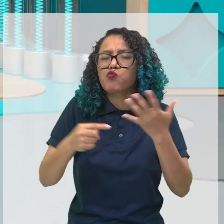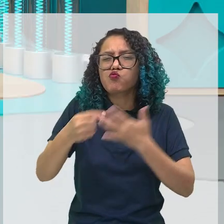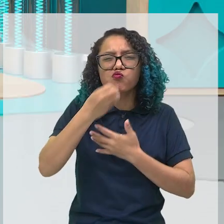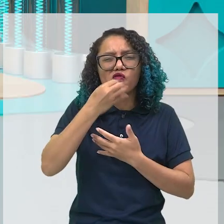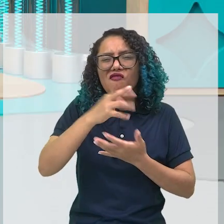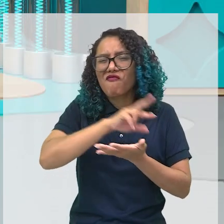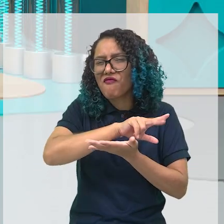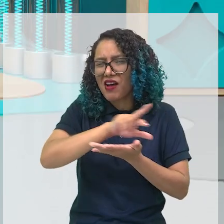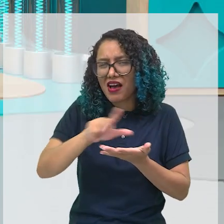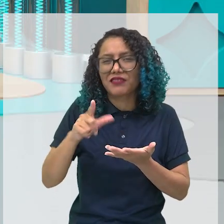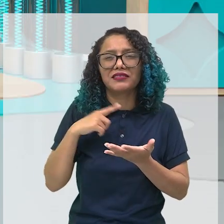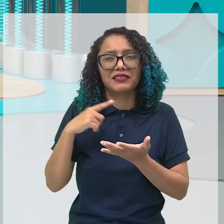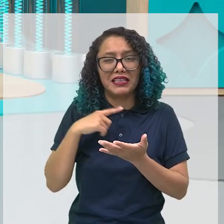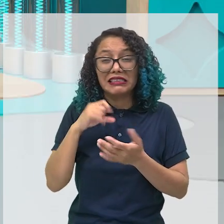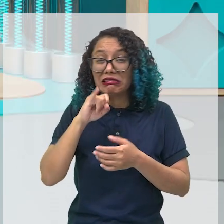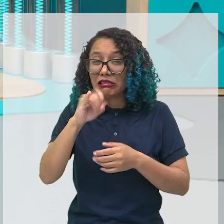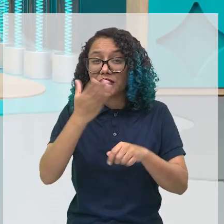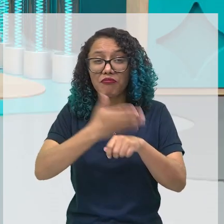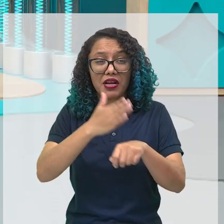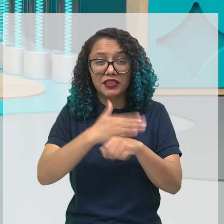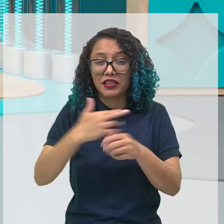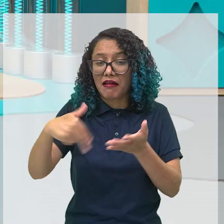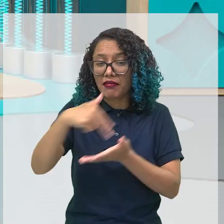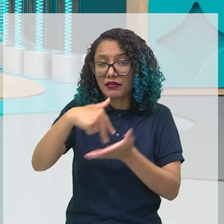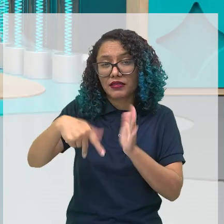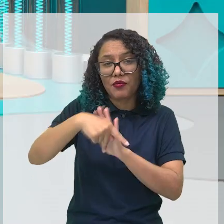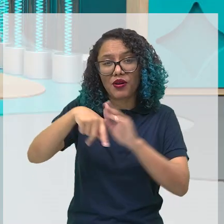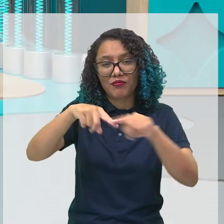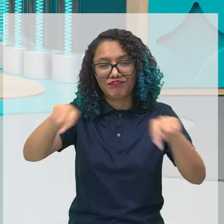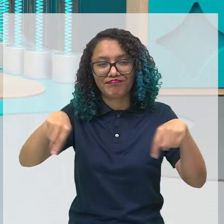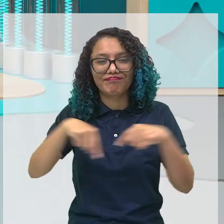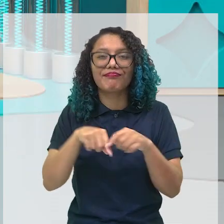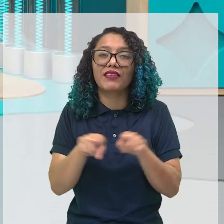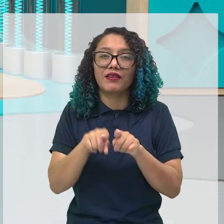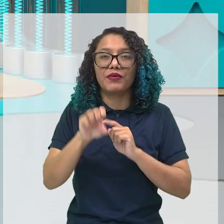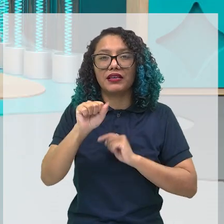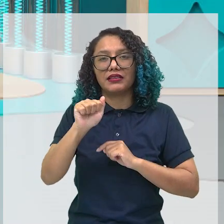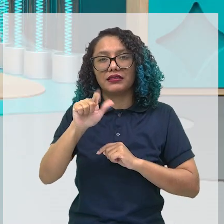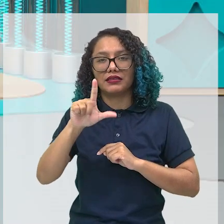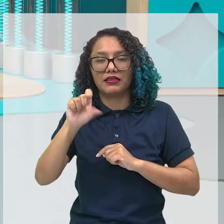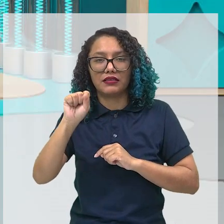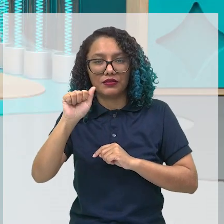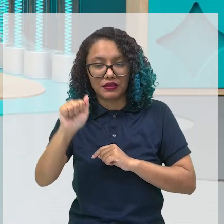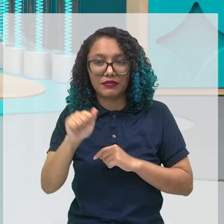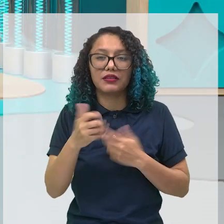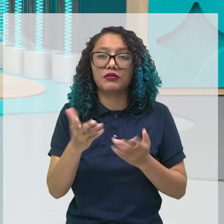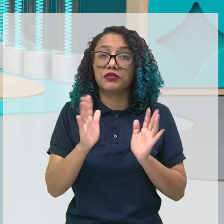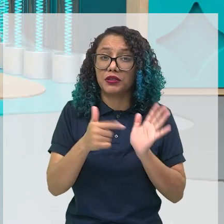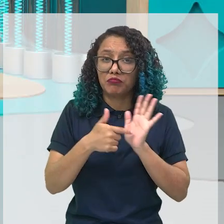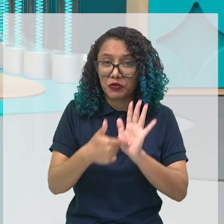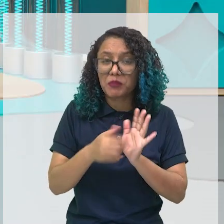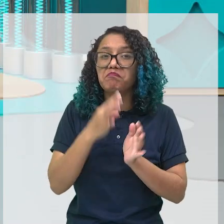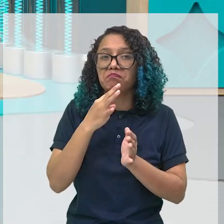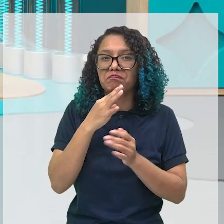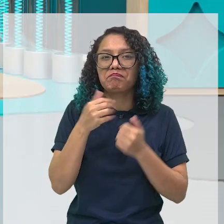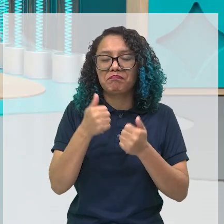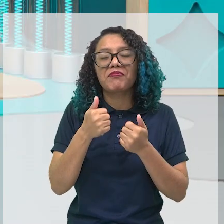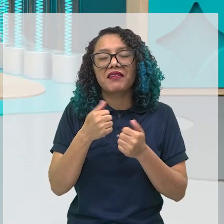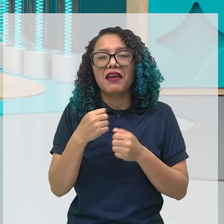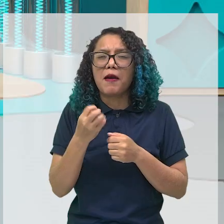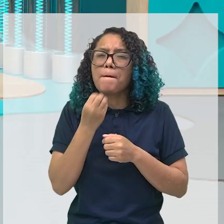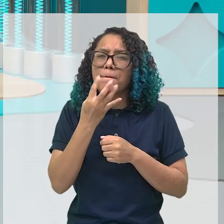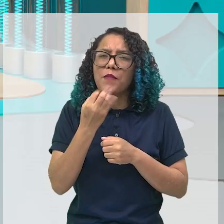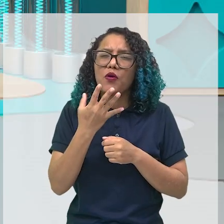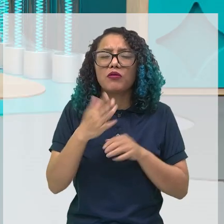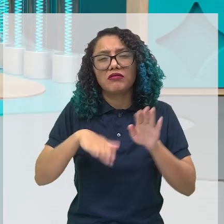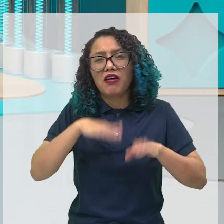benefícios estão inseridos aí na prática das danças de salão, inclusive da salsa. Agora que nós já conhecemos esse estilo, vale a pena,